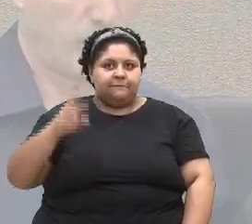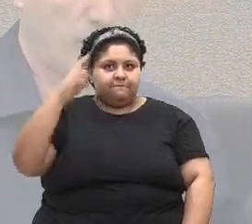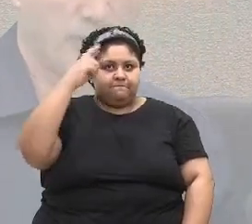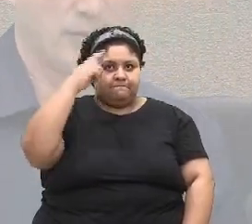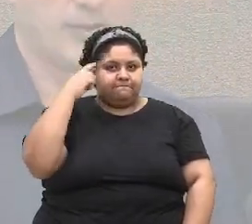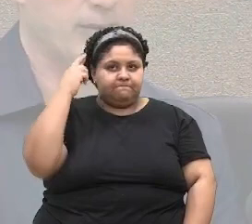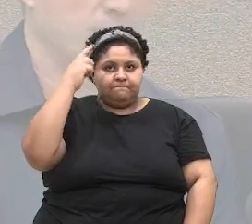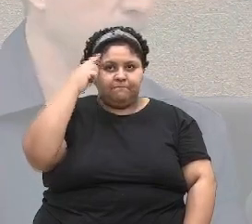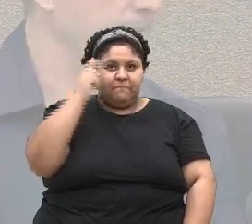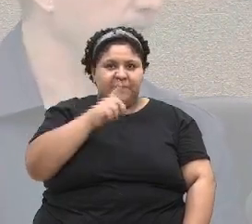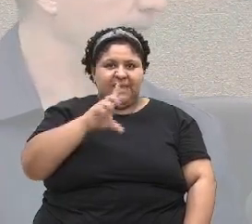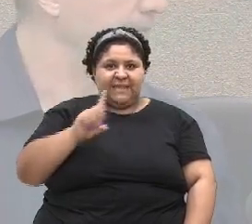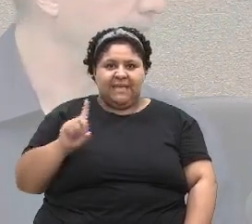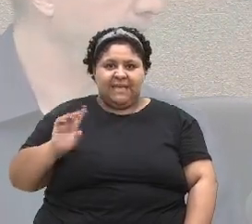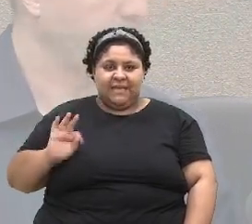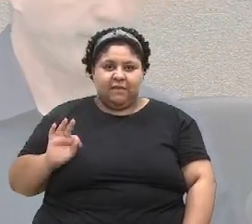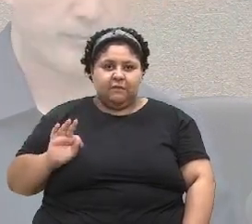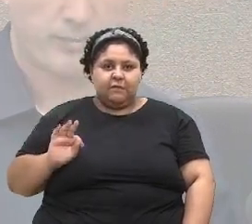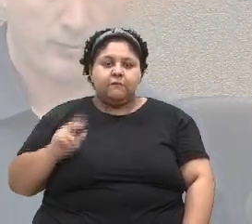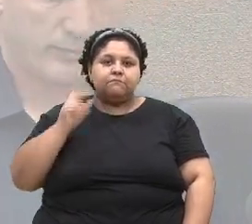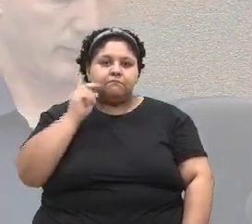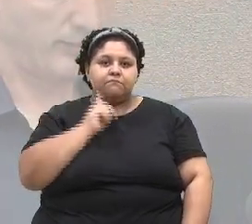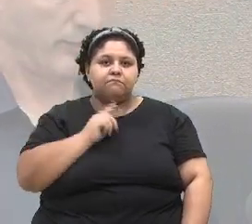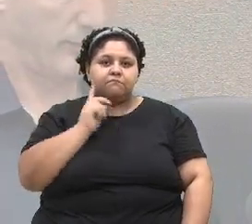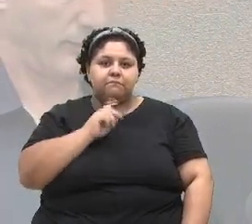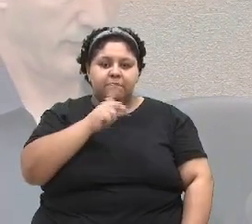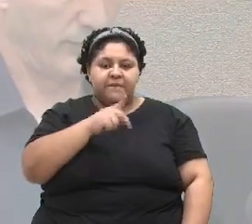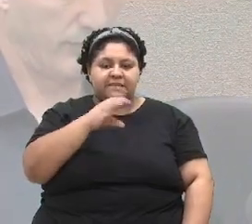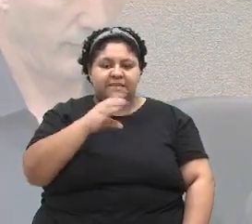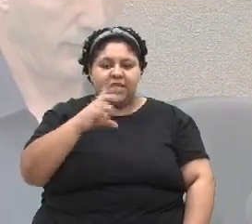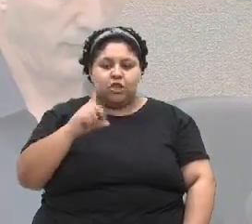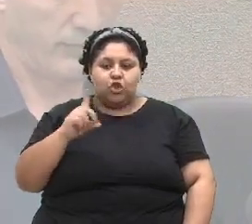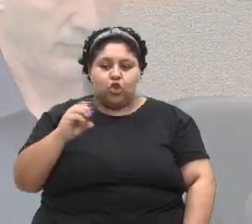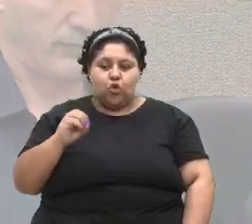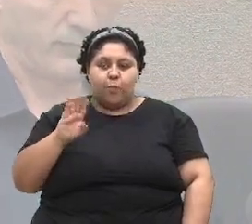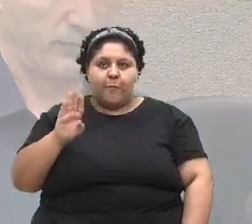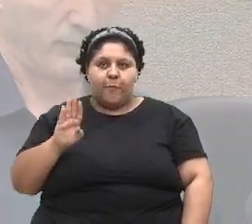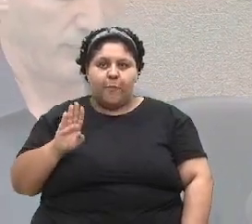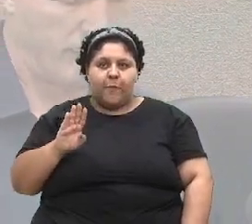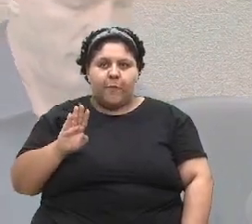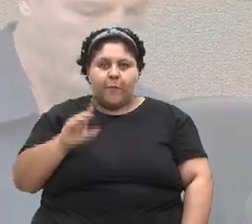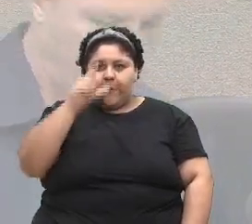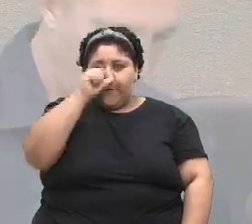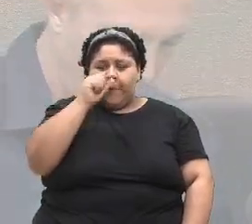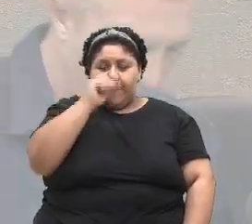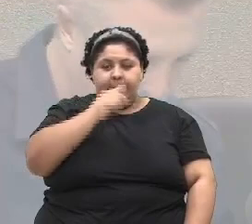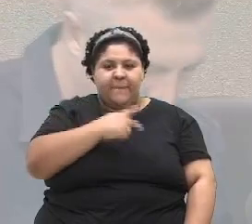Bueno, PDT, Renato Oliveira, PCdoB, Sandro